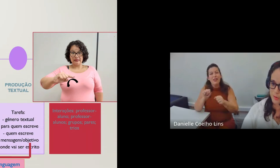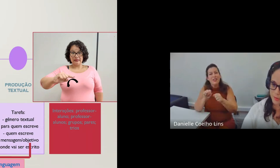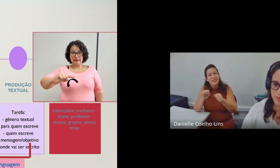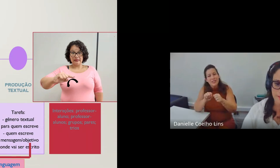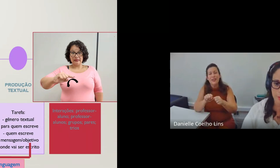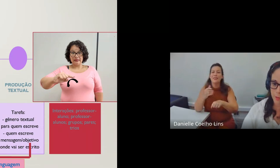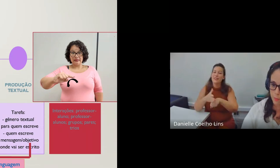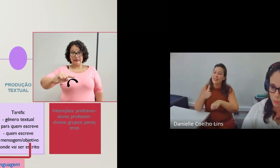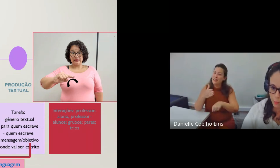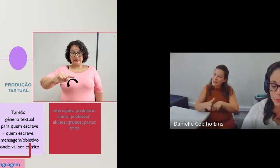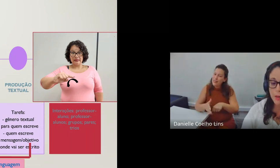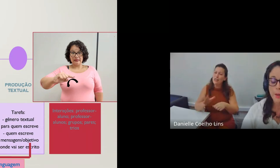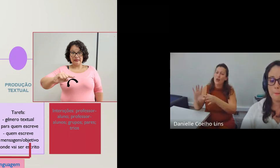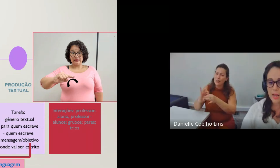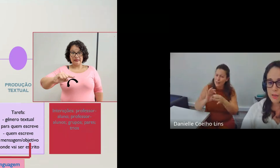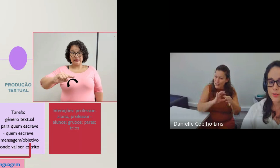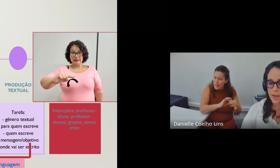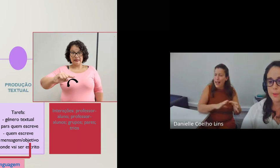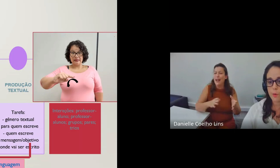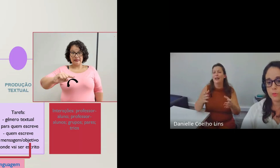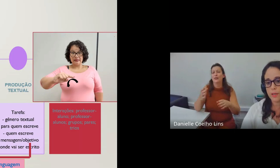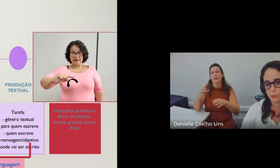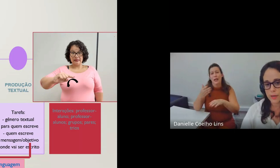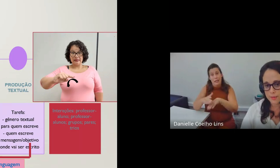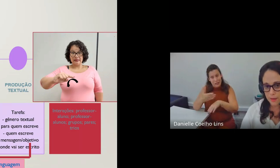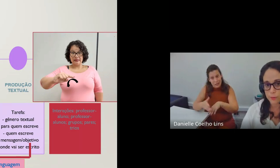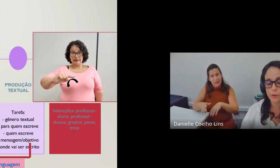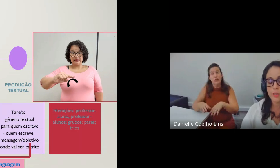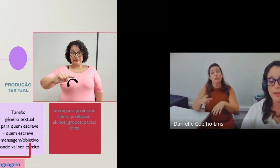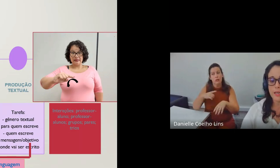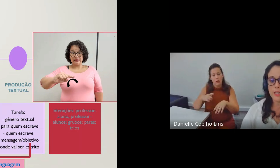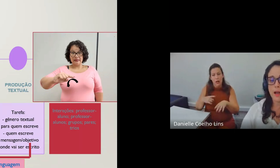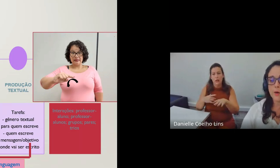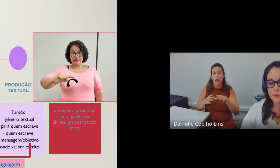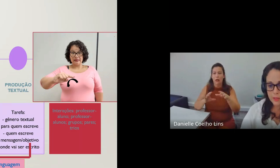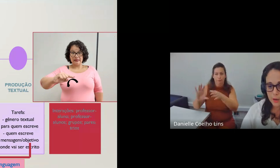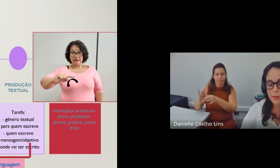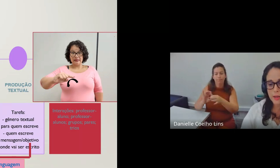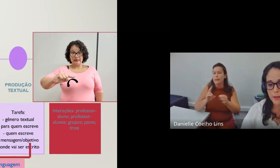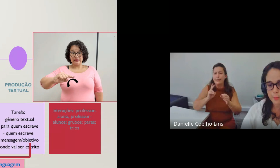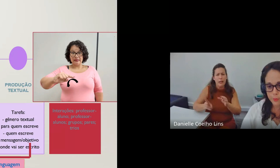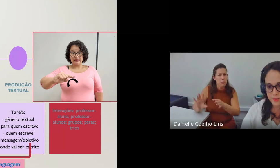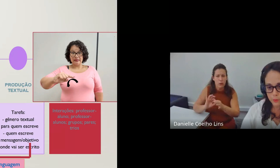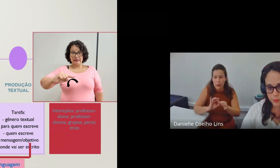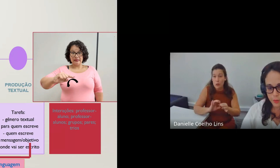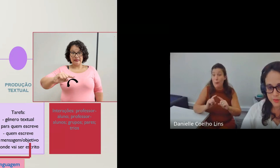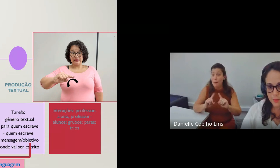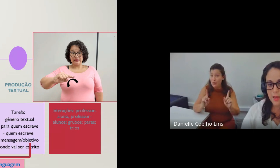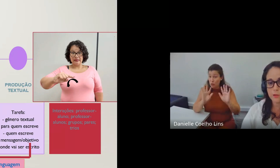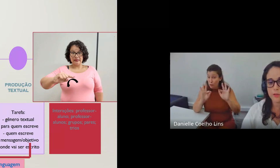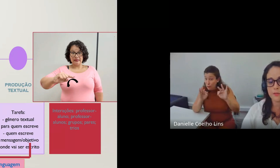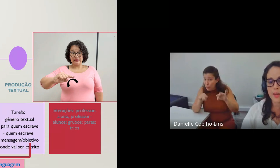estruturais, sim, sem problema algum, mas sempre contextualizados. E, ao final, que é aquela produção do final